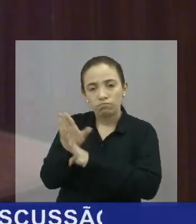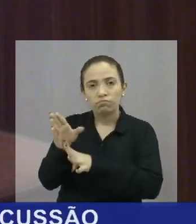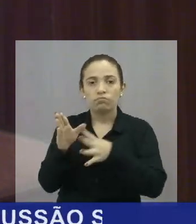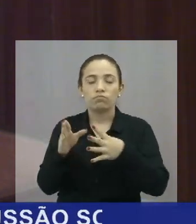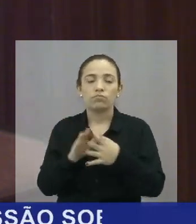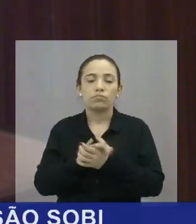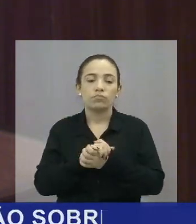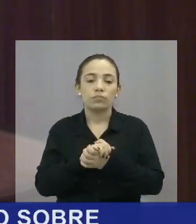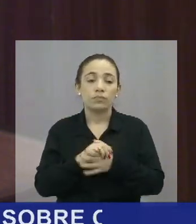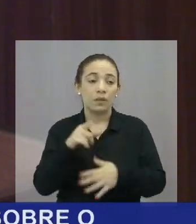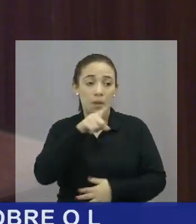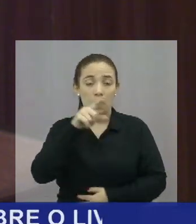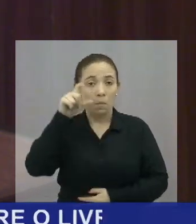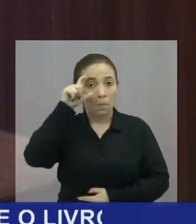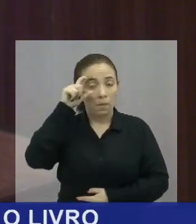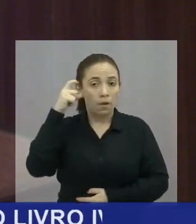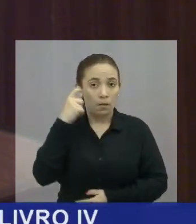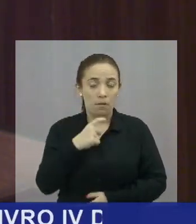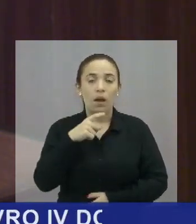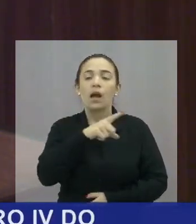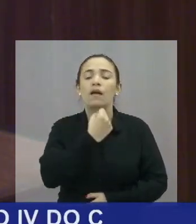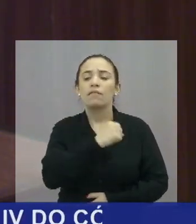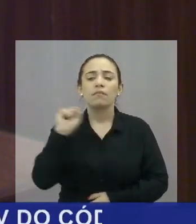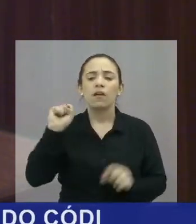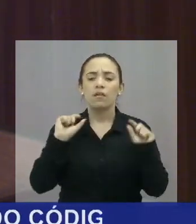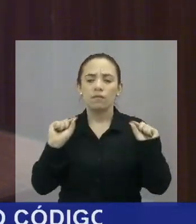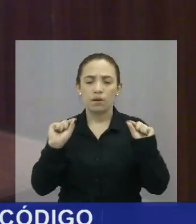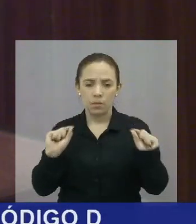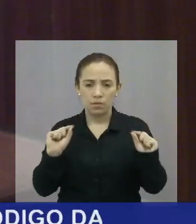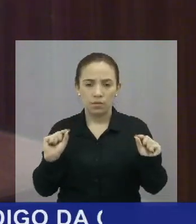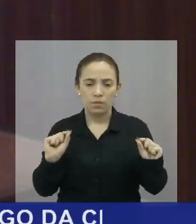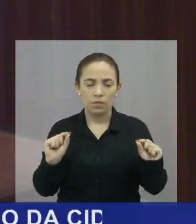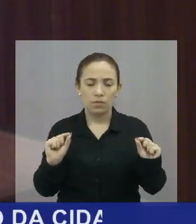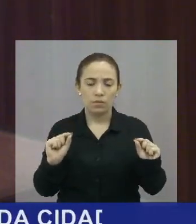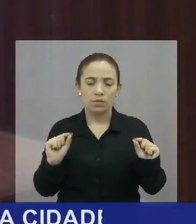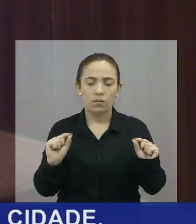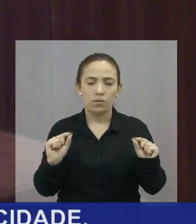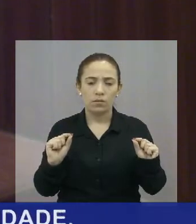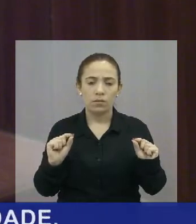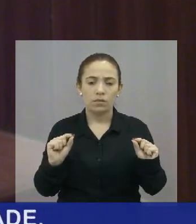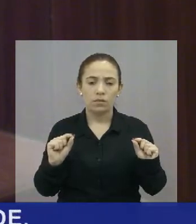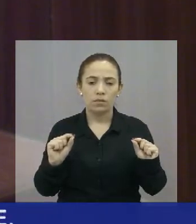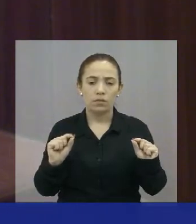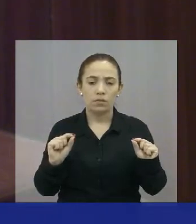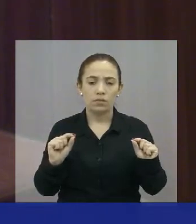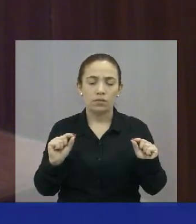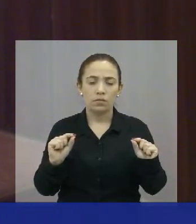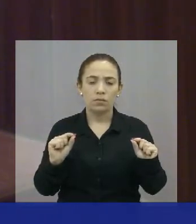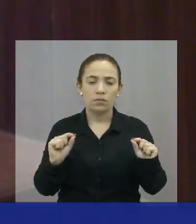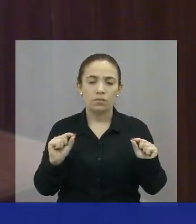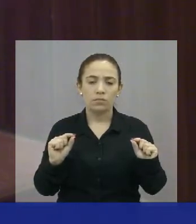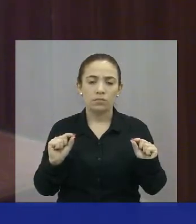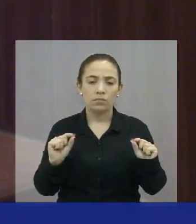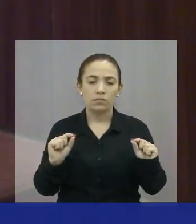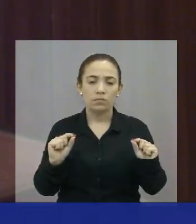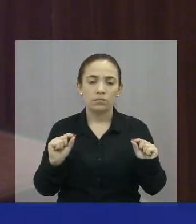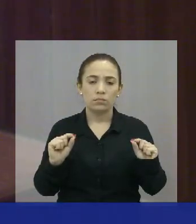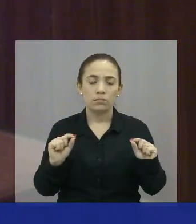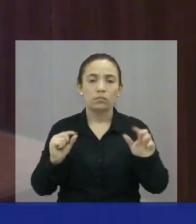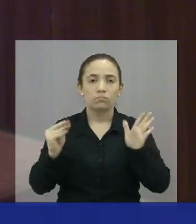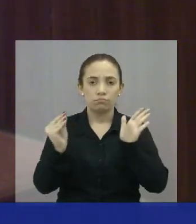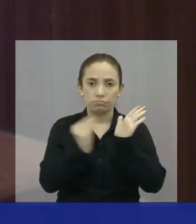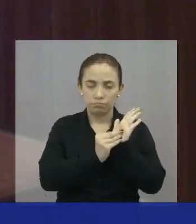Márcio Martins está defendendo, acrescenta somente isso. E